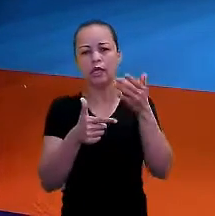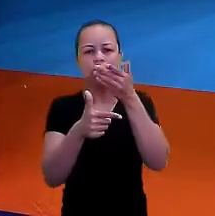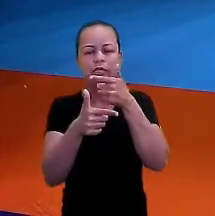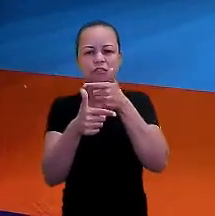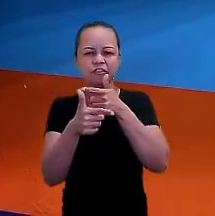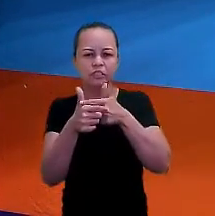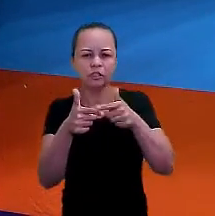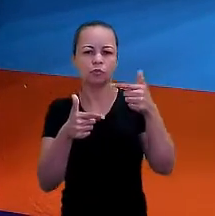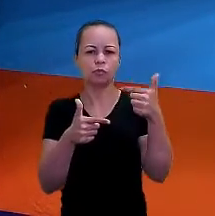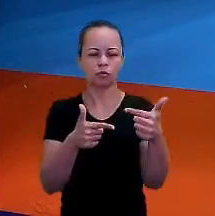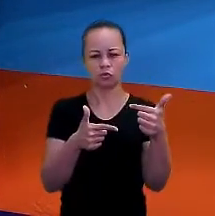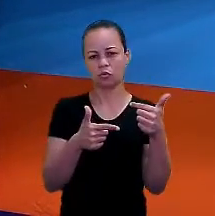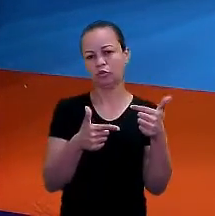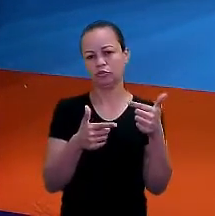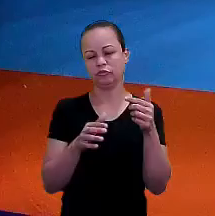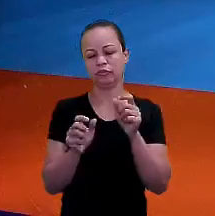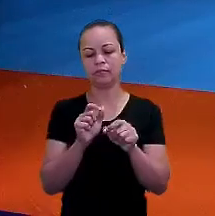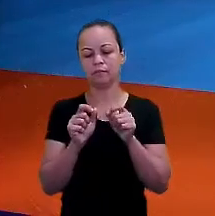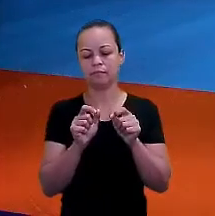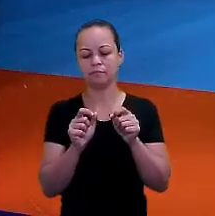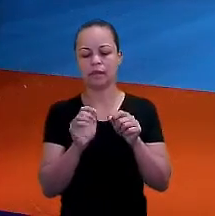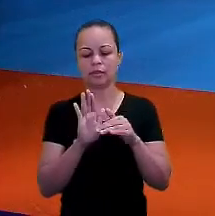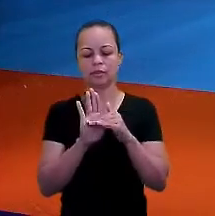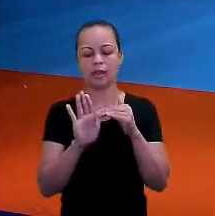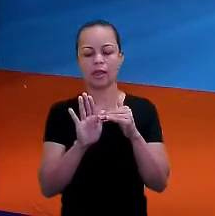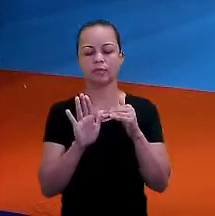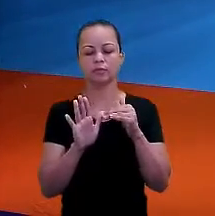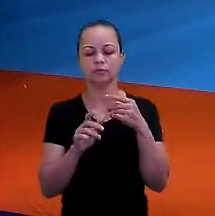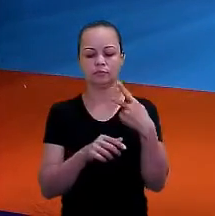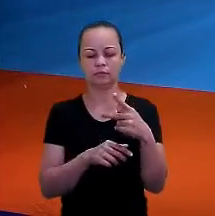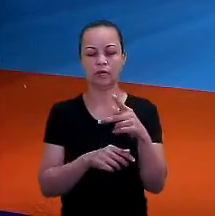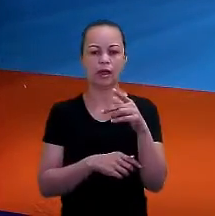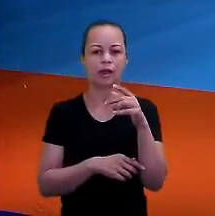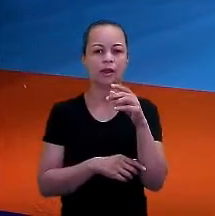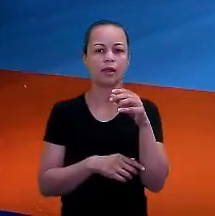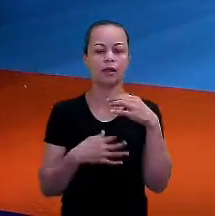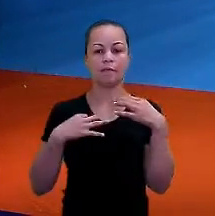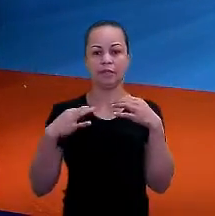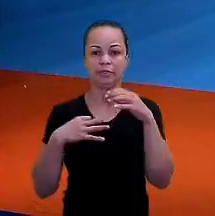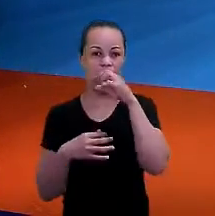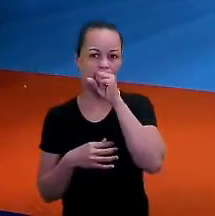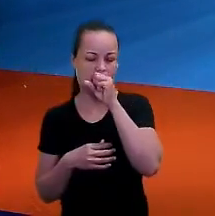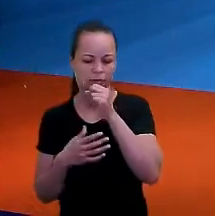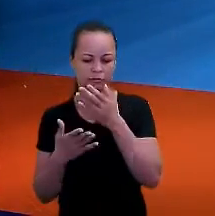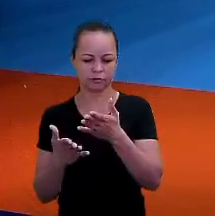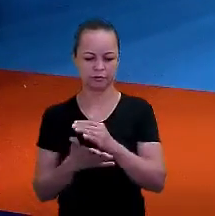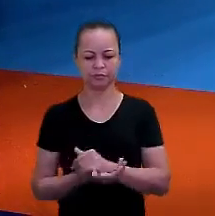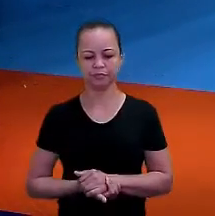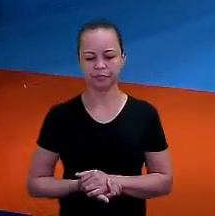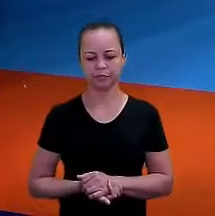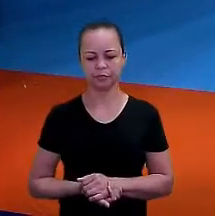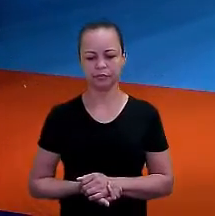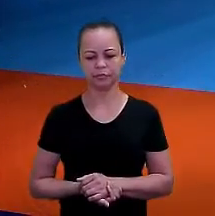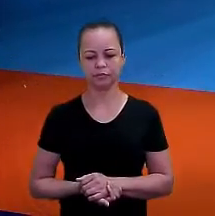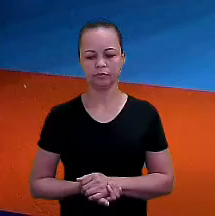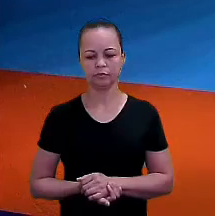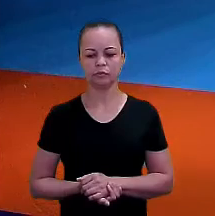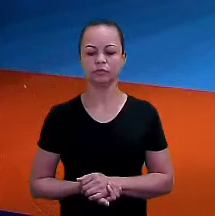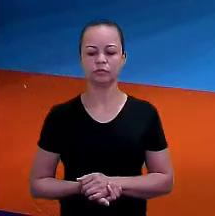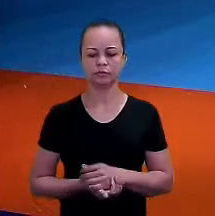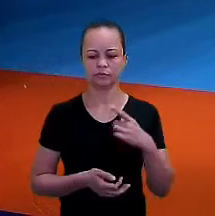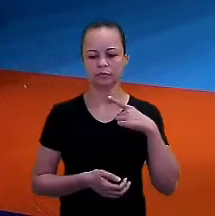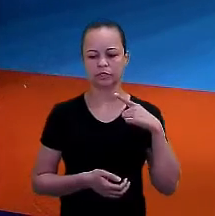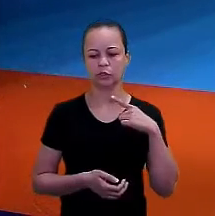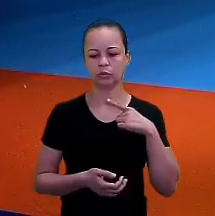cor do laranja. E aí, ó, eu vou pegar, dividir por 2. Eu tenho